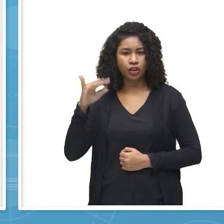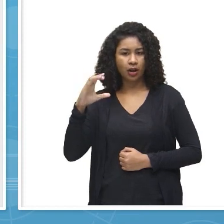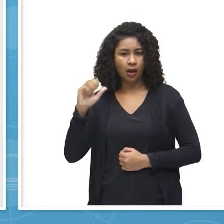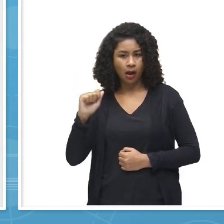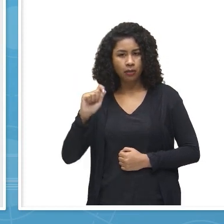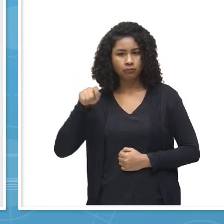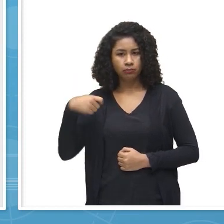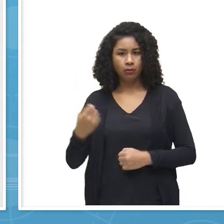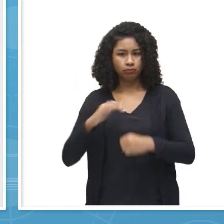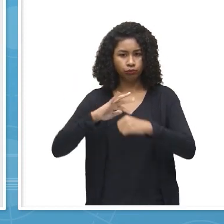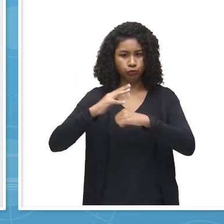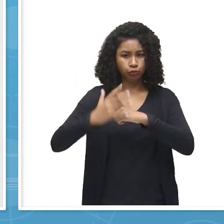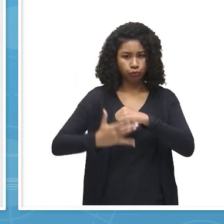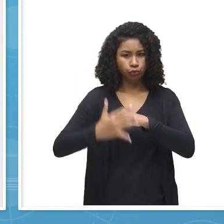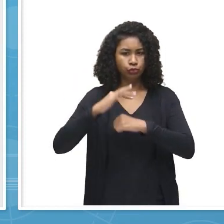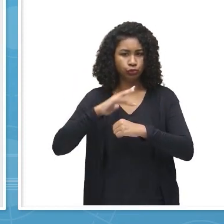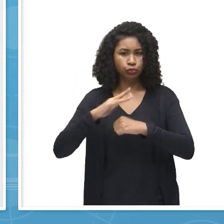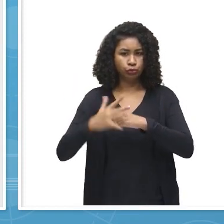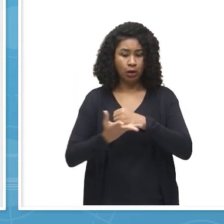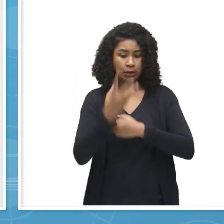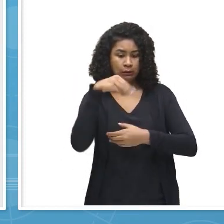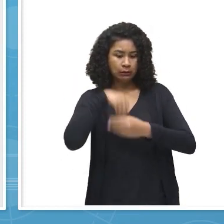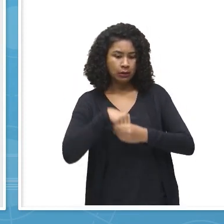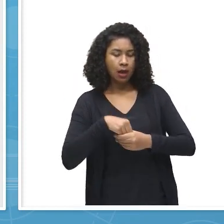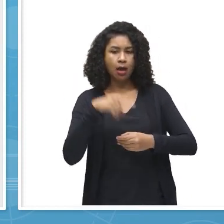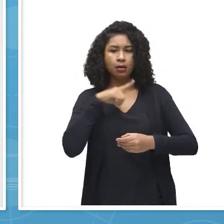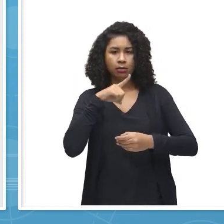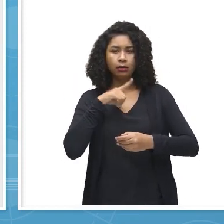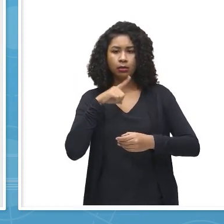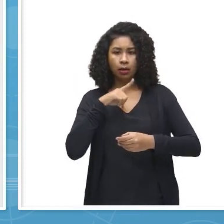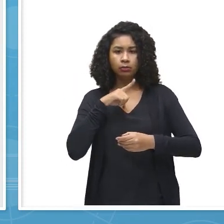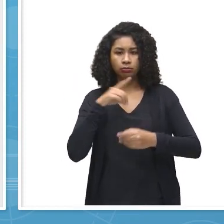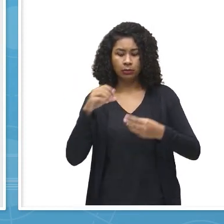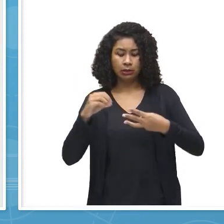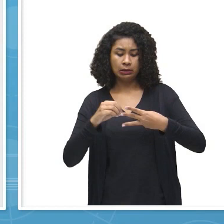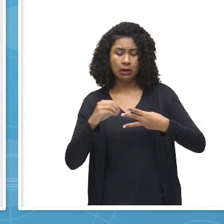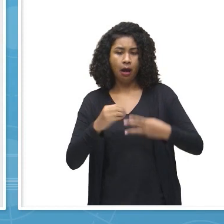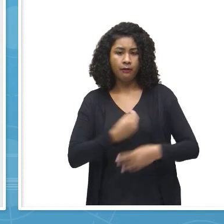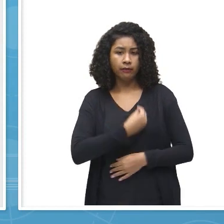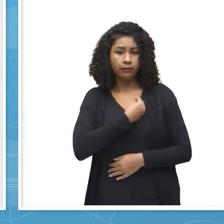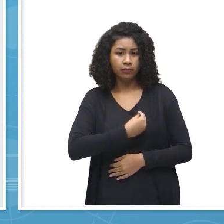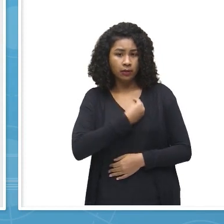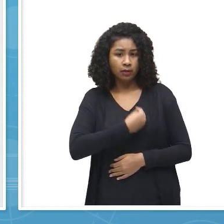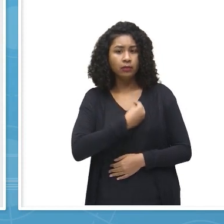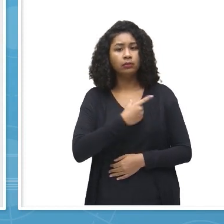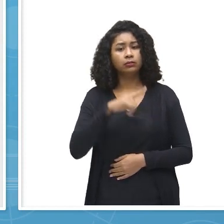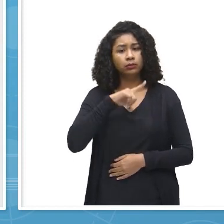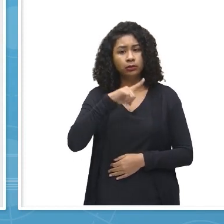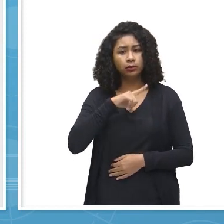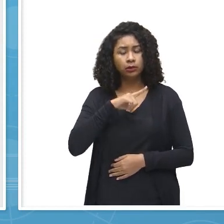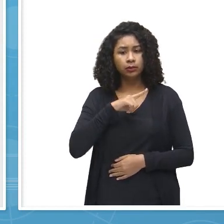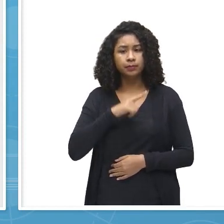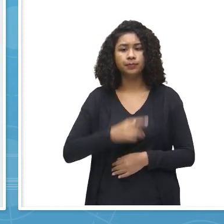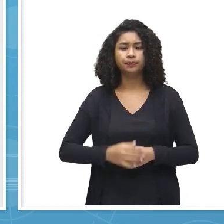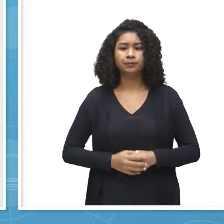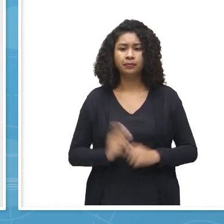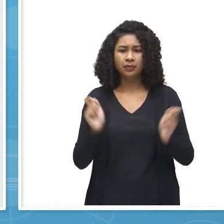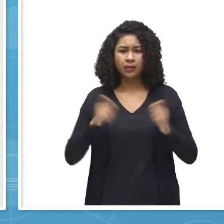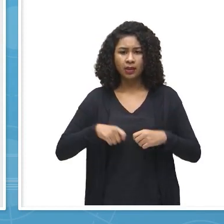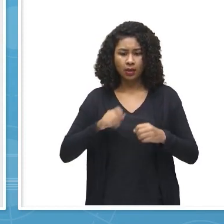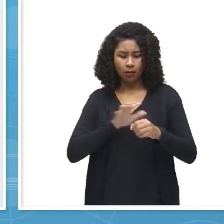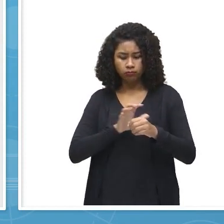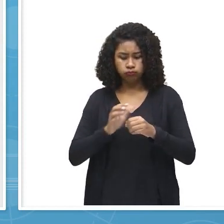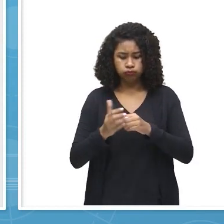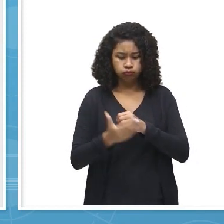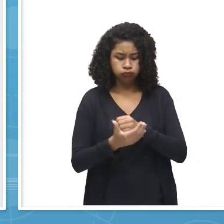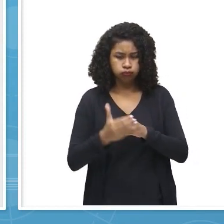vivas, tanto as procarióticas quanto as eucarióticas, tá? E aí ela estabelece a fronteira entre o meio intracelular,